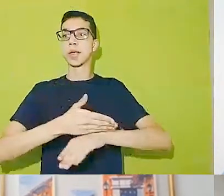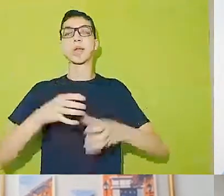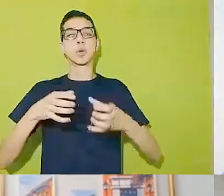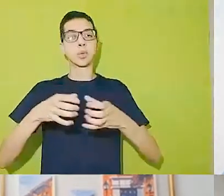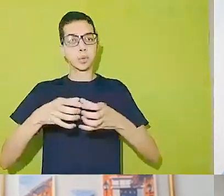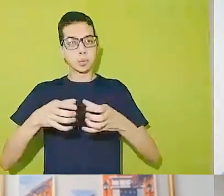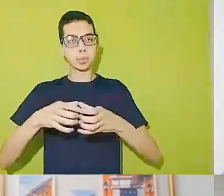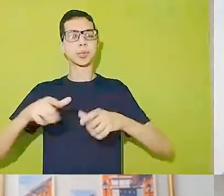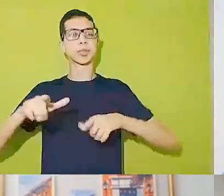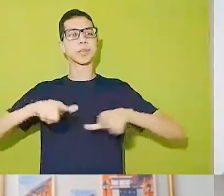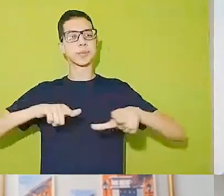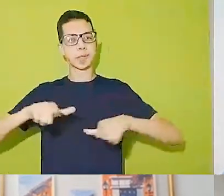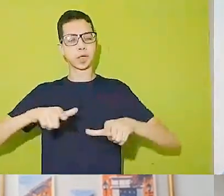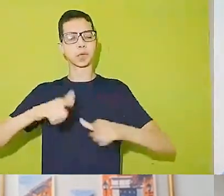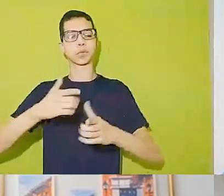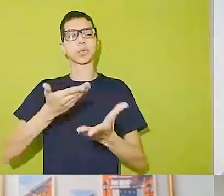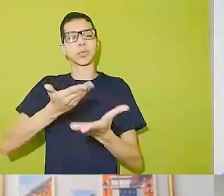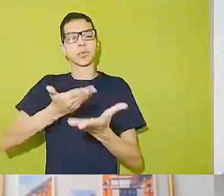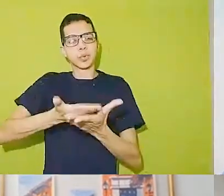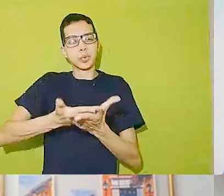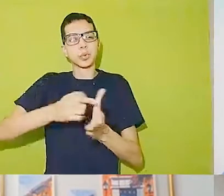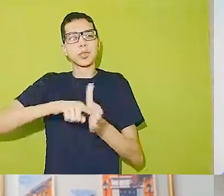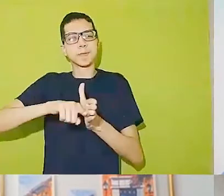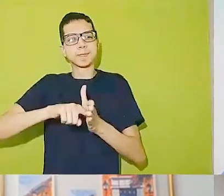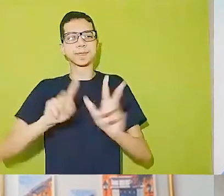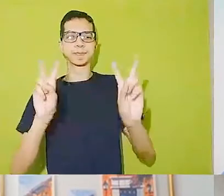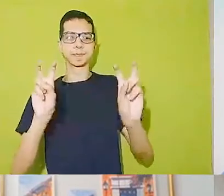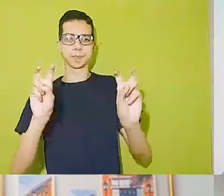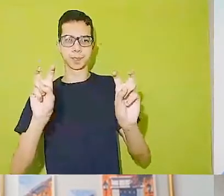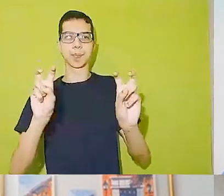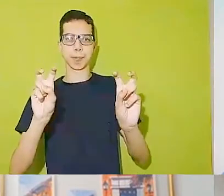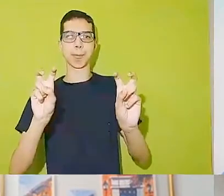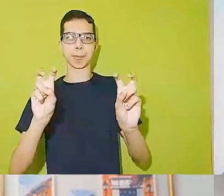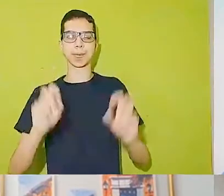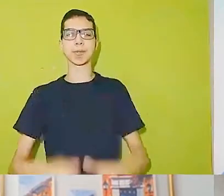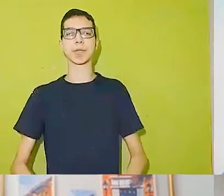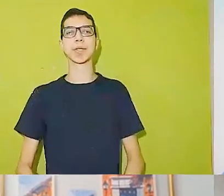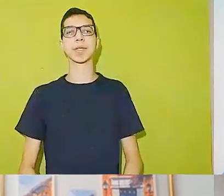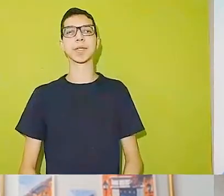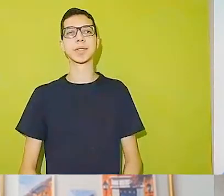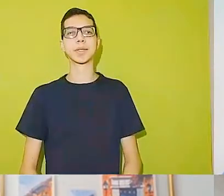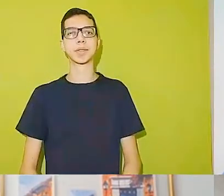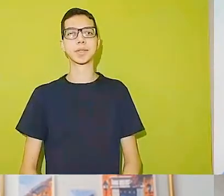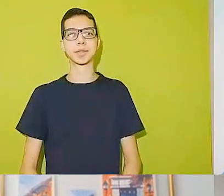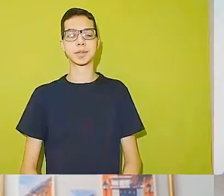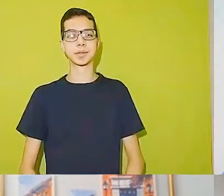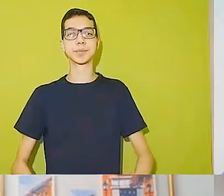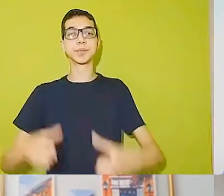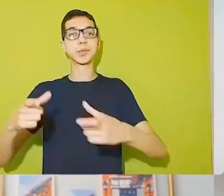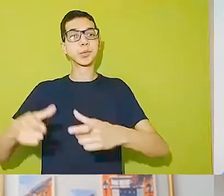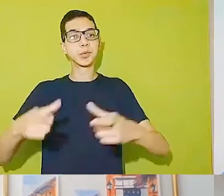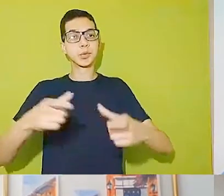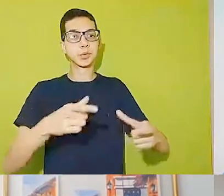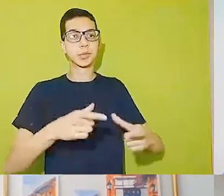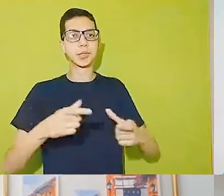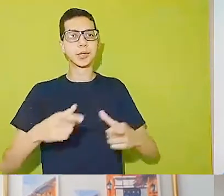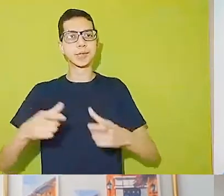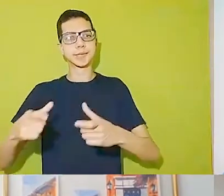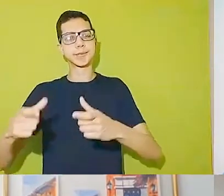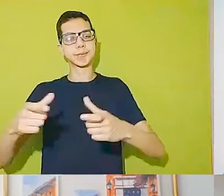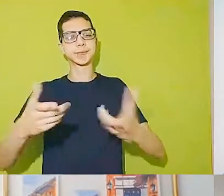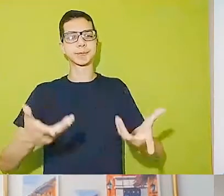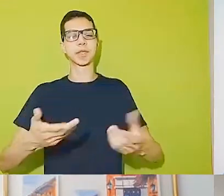temática dessas maternidades e essas filiações vulneráveis. Um beijo a todos e a